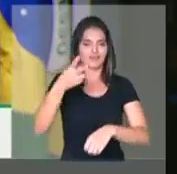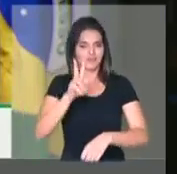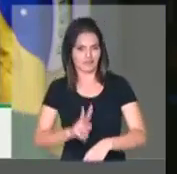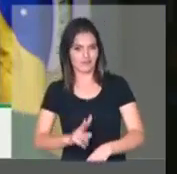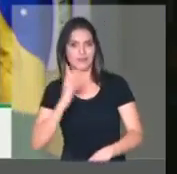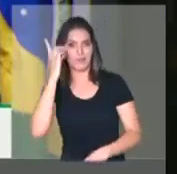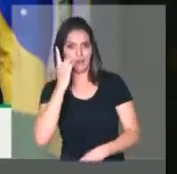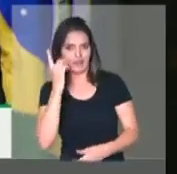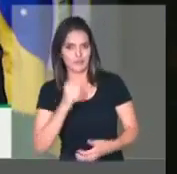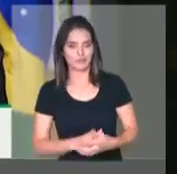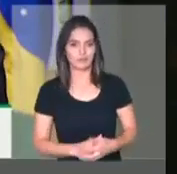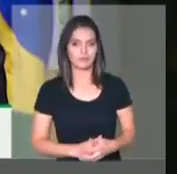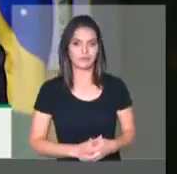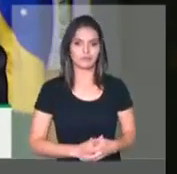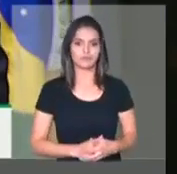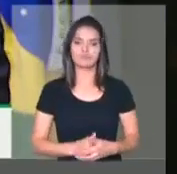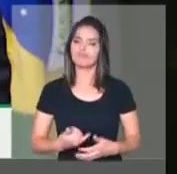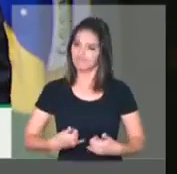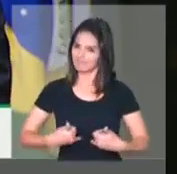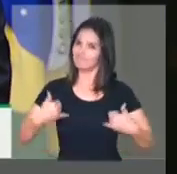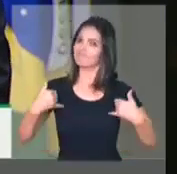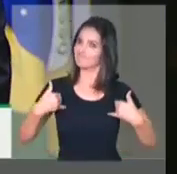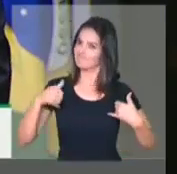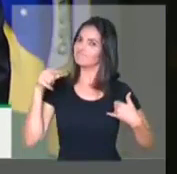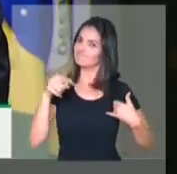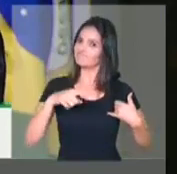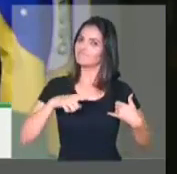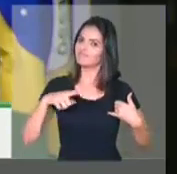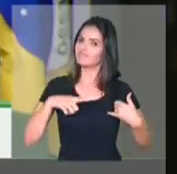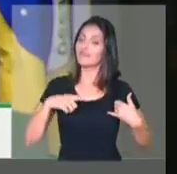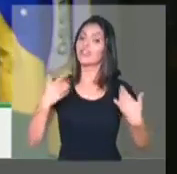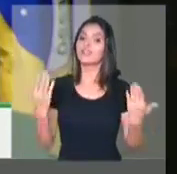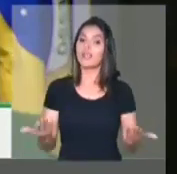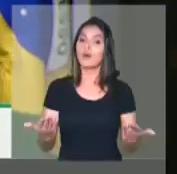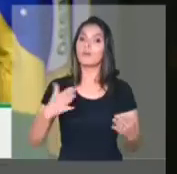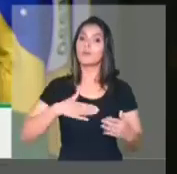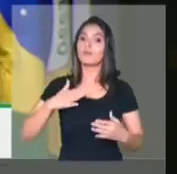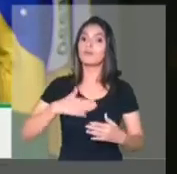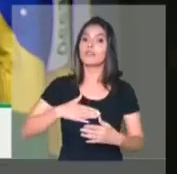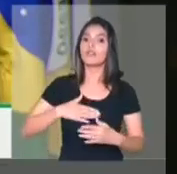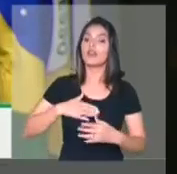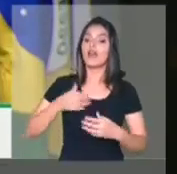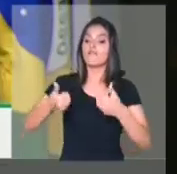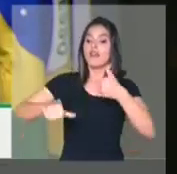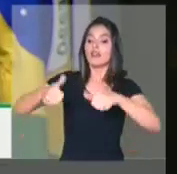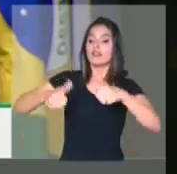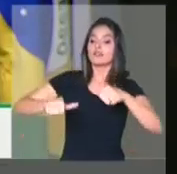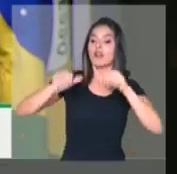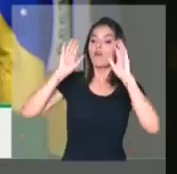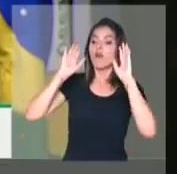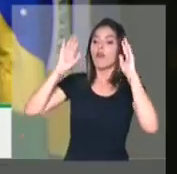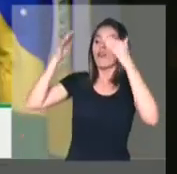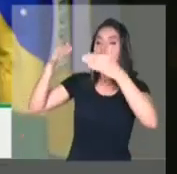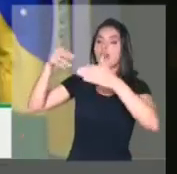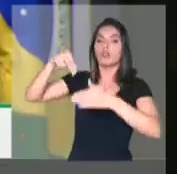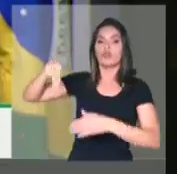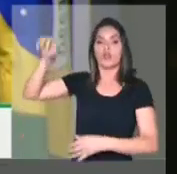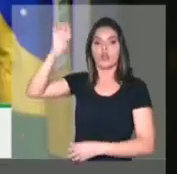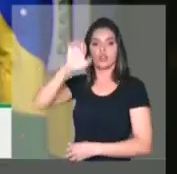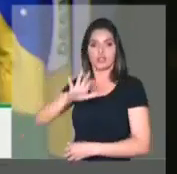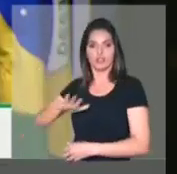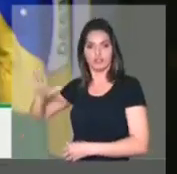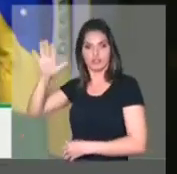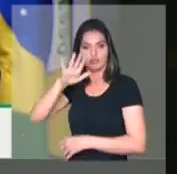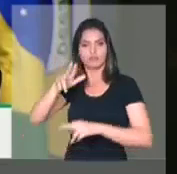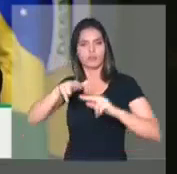não me posso furtar de trazer um olhar nordestino sobre tantas pautas